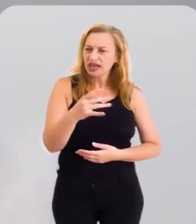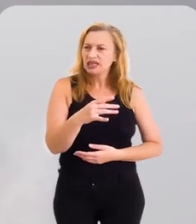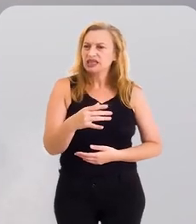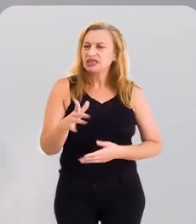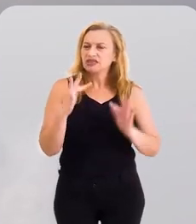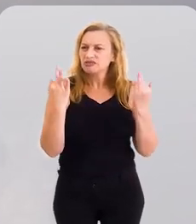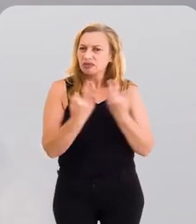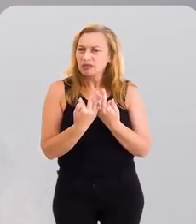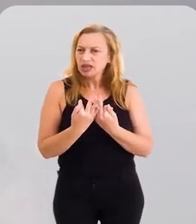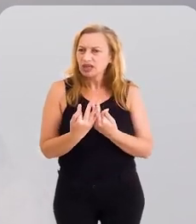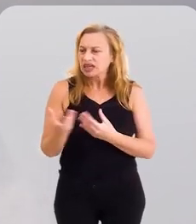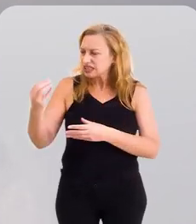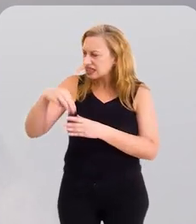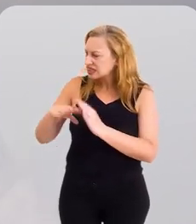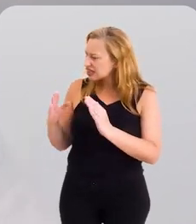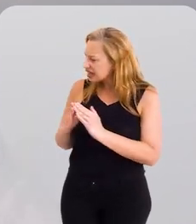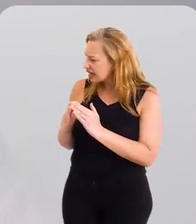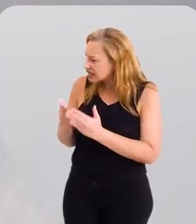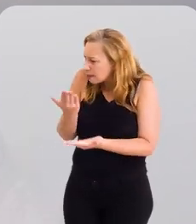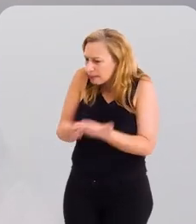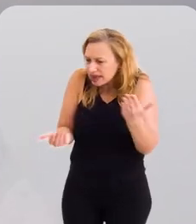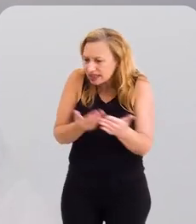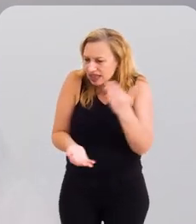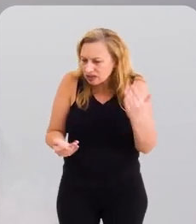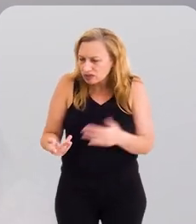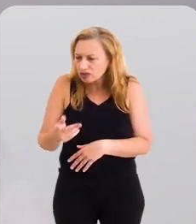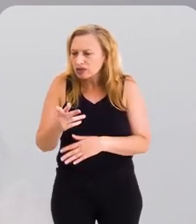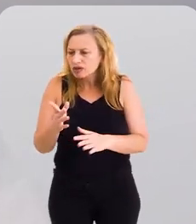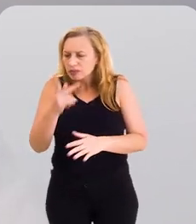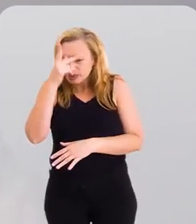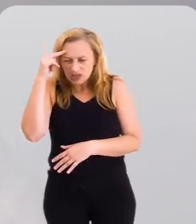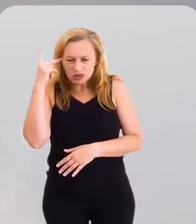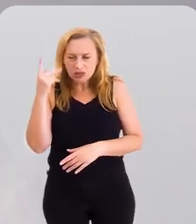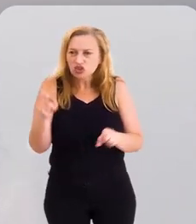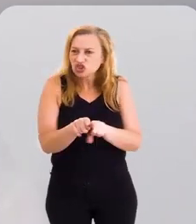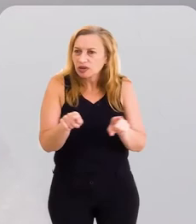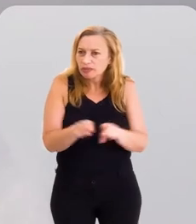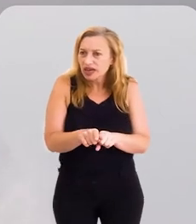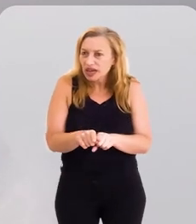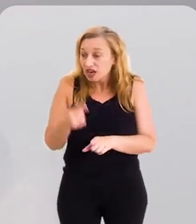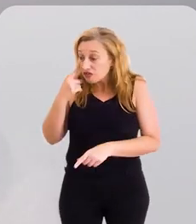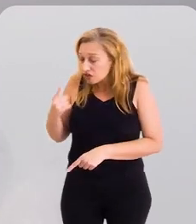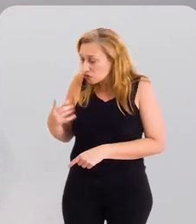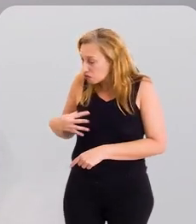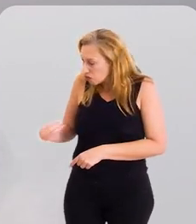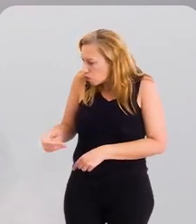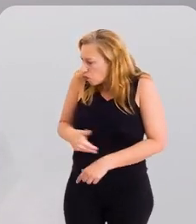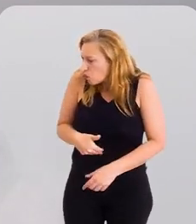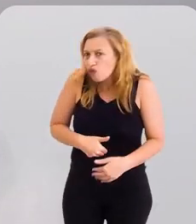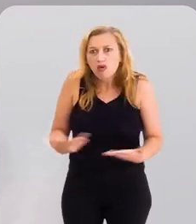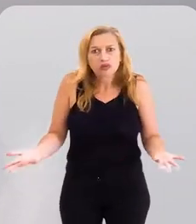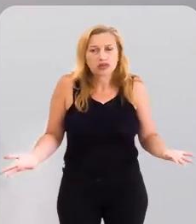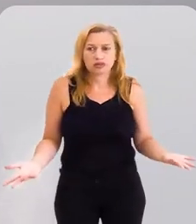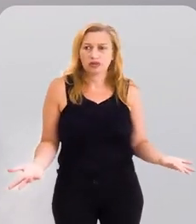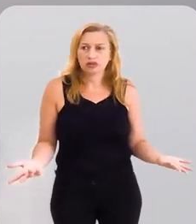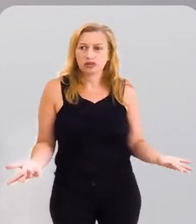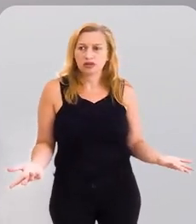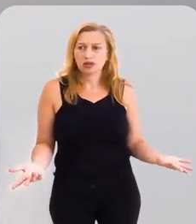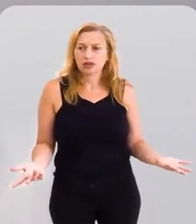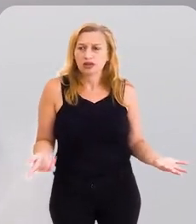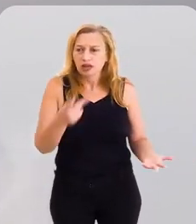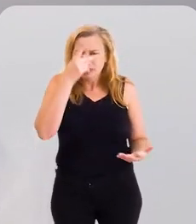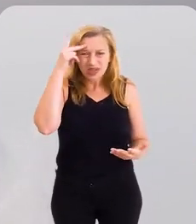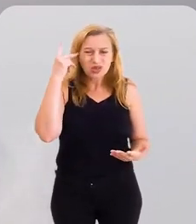de família que está confinado dentro de casa, está perdendo pessoas também, tem parentes que estão morrendo também, mas está vendo seus filhos passarem